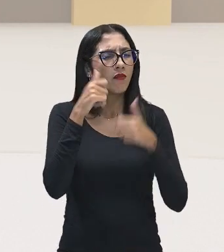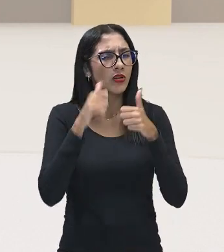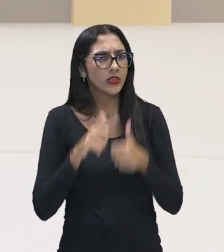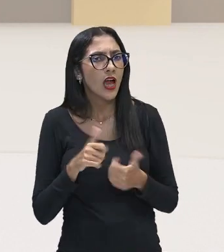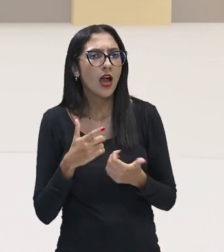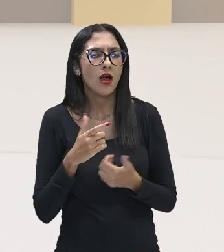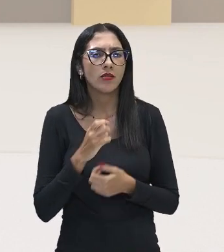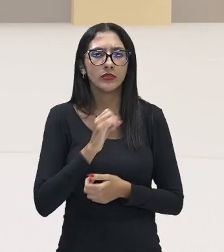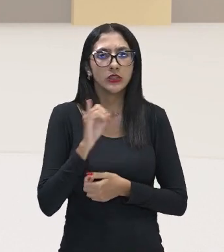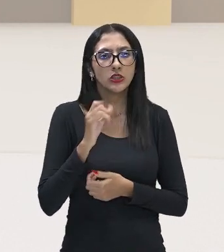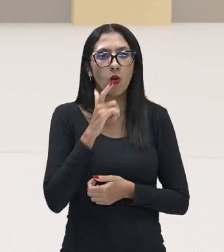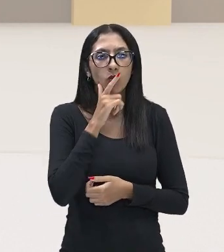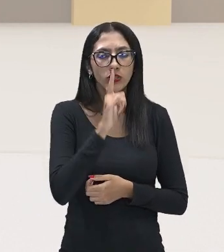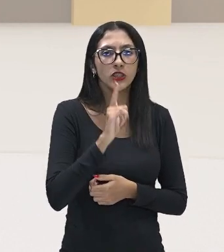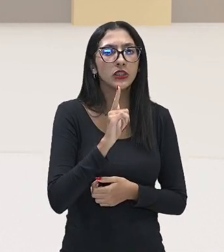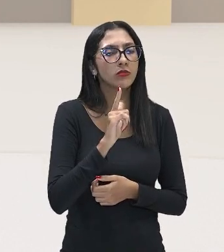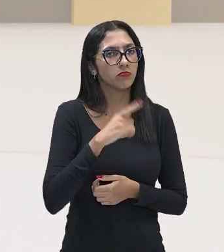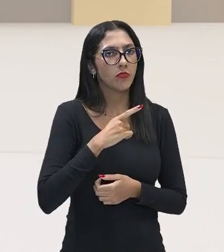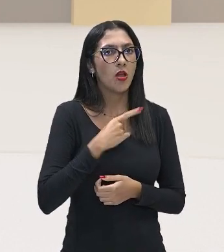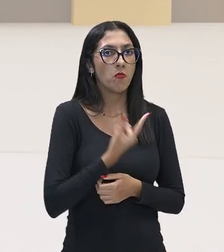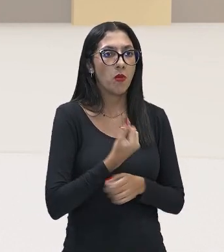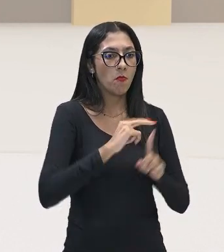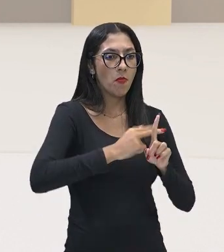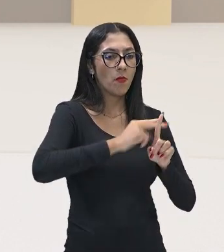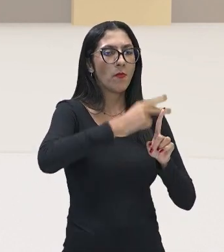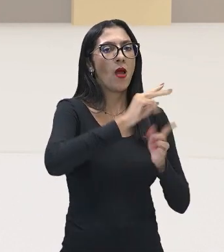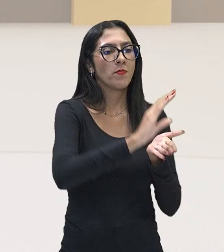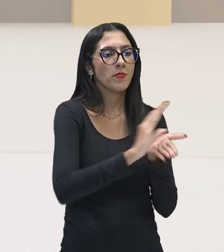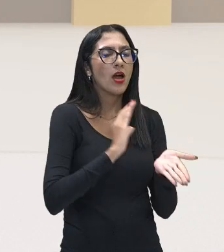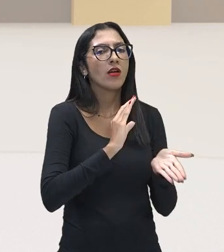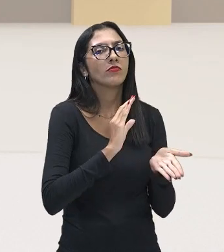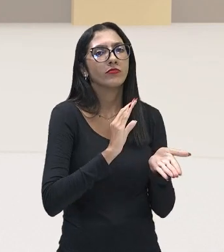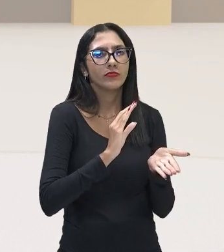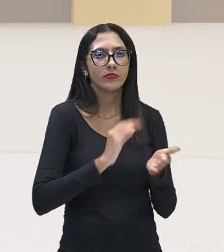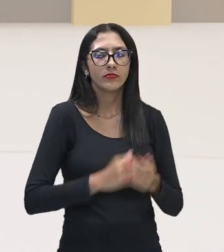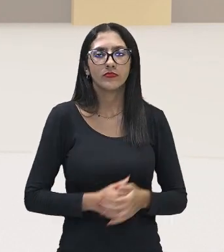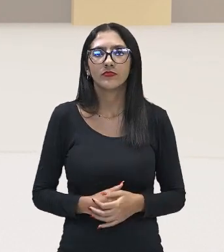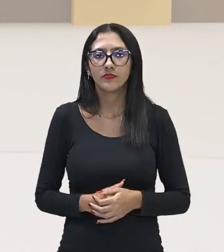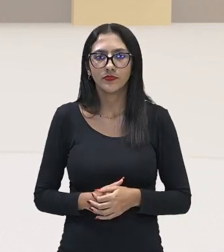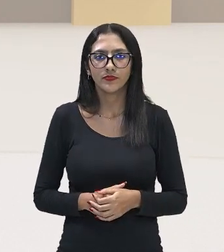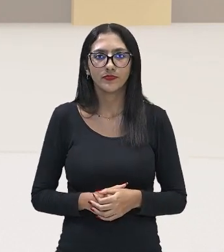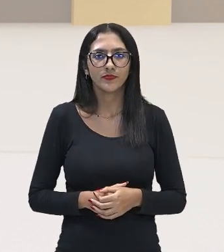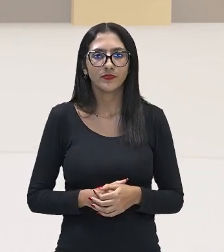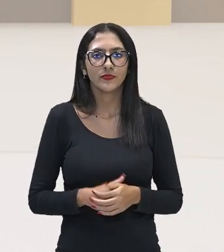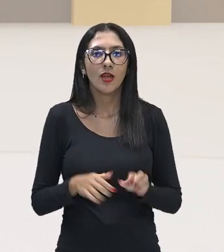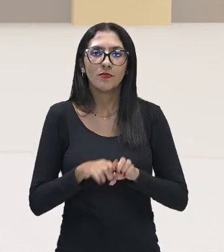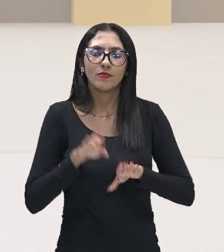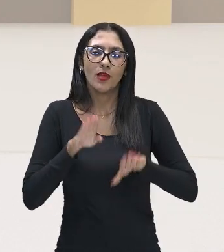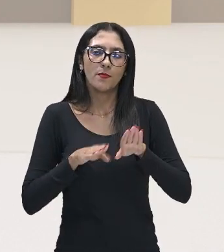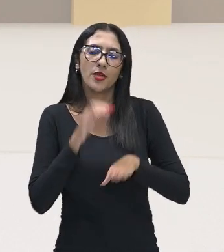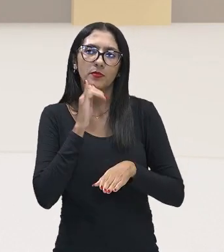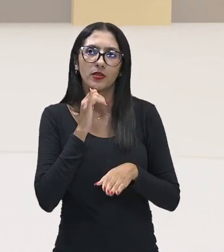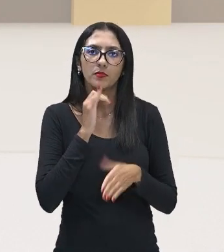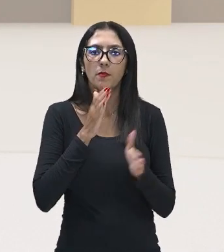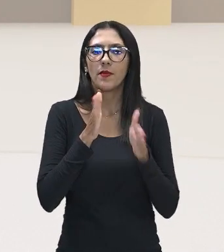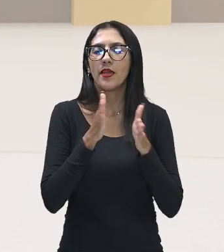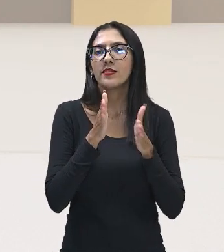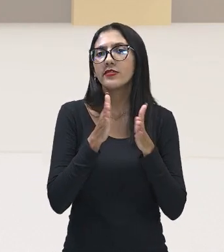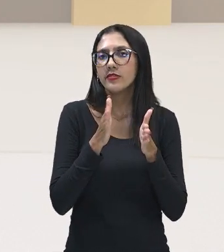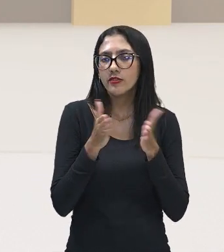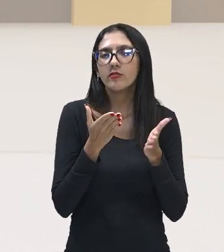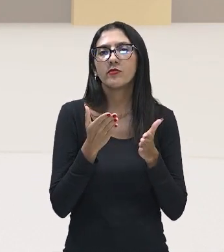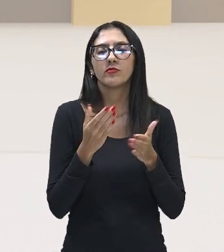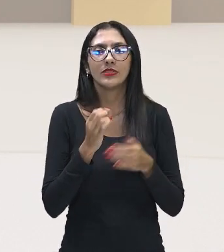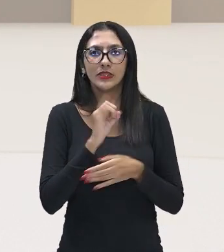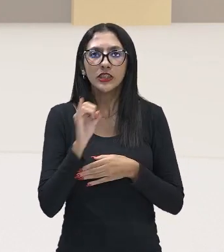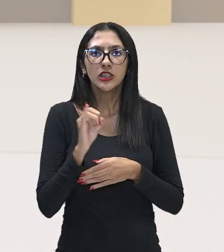der certo, você tem um retorno bem mais alto do que o outro que tem menos risco, tá bom? E aí também depende, questão de prazo. Quanto maior o